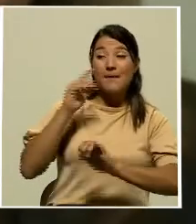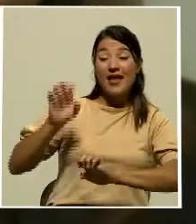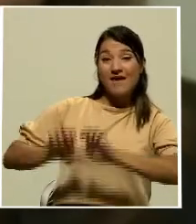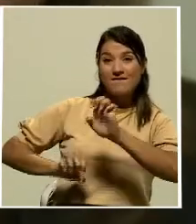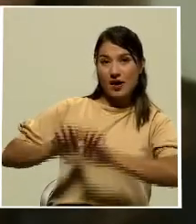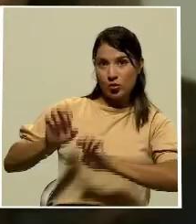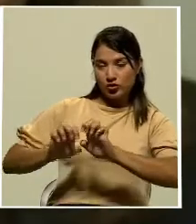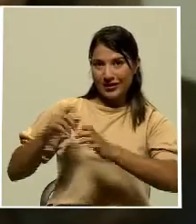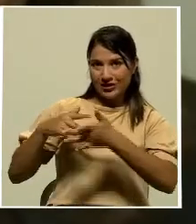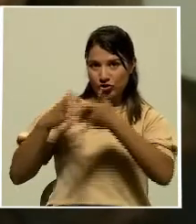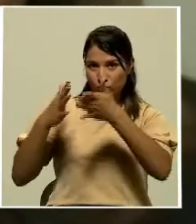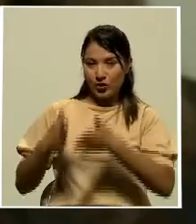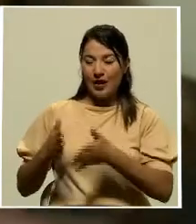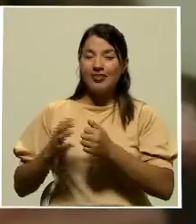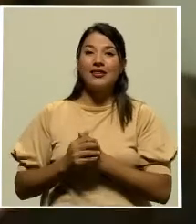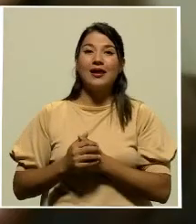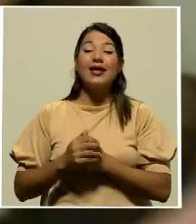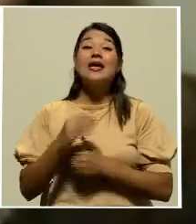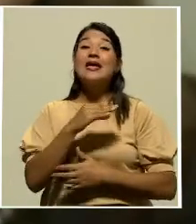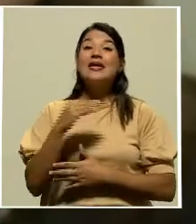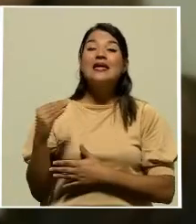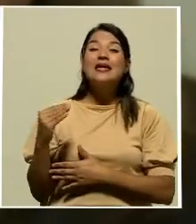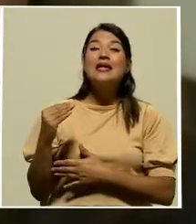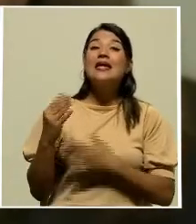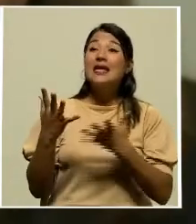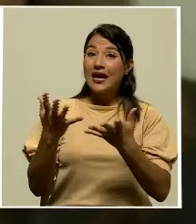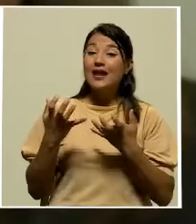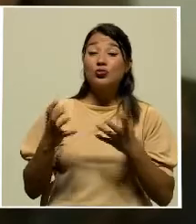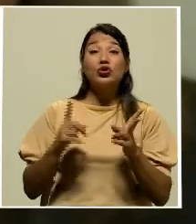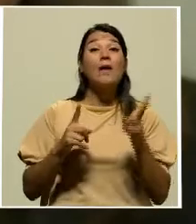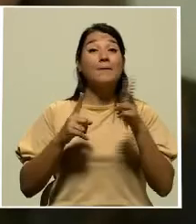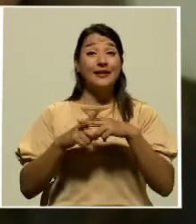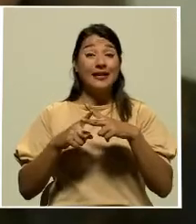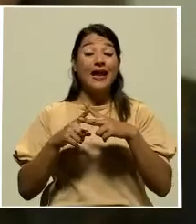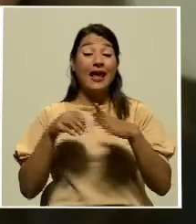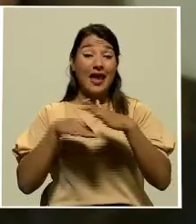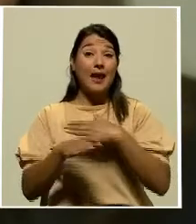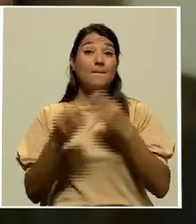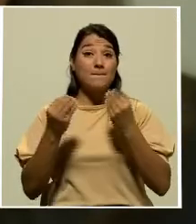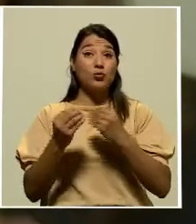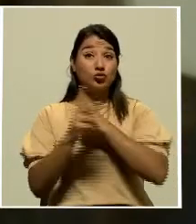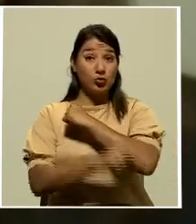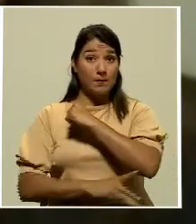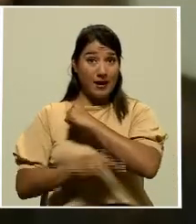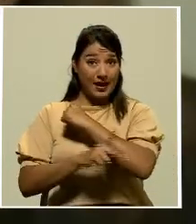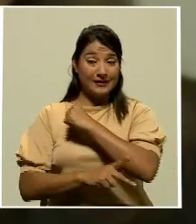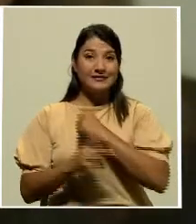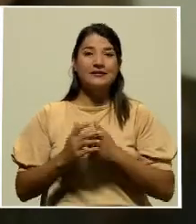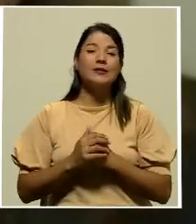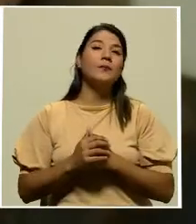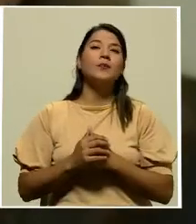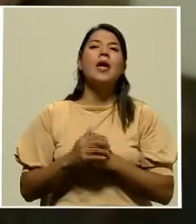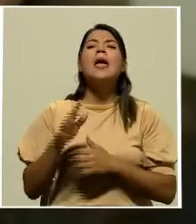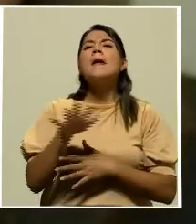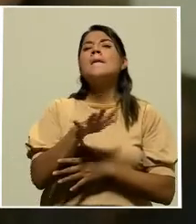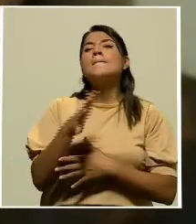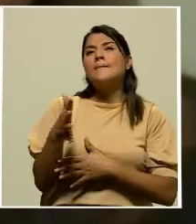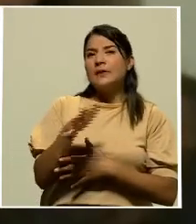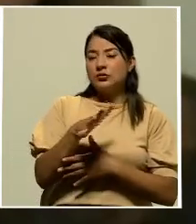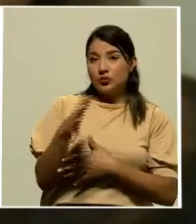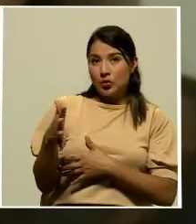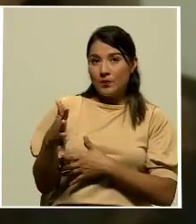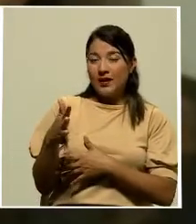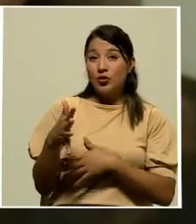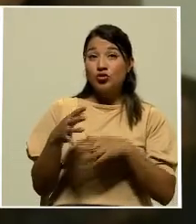é PISA, e que é implementado em muitos países. el por medio de